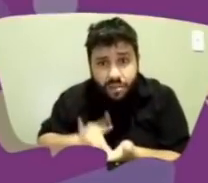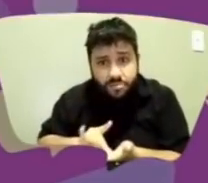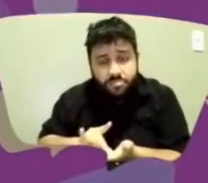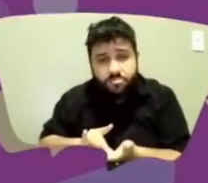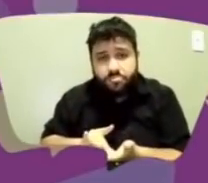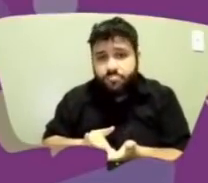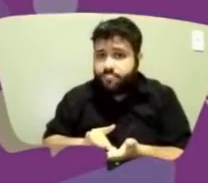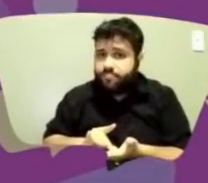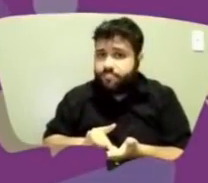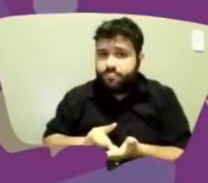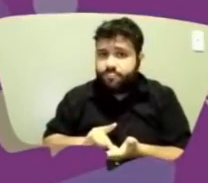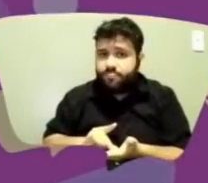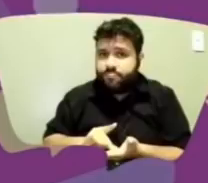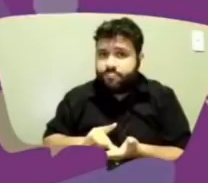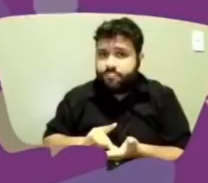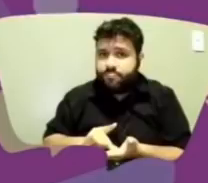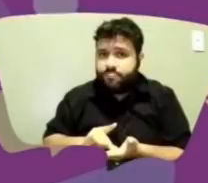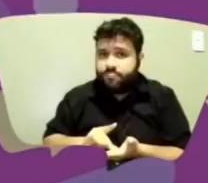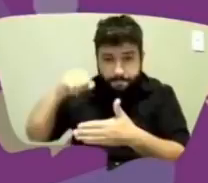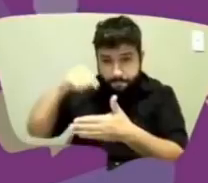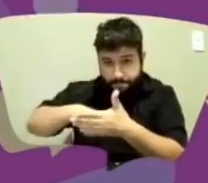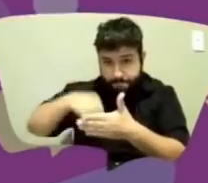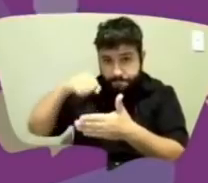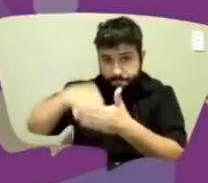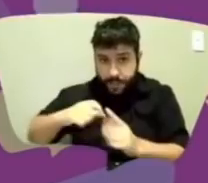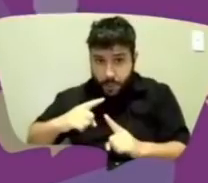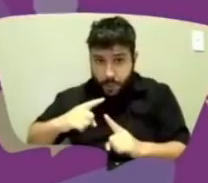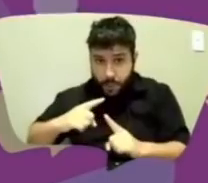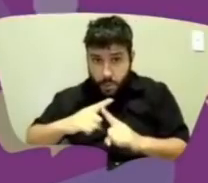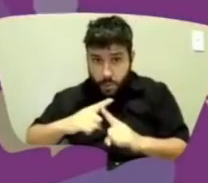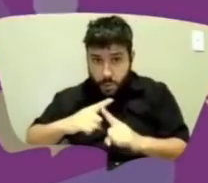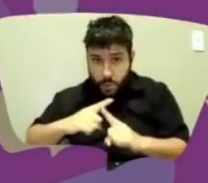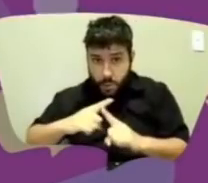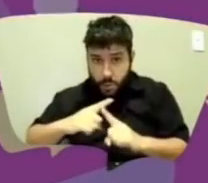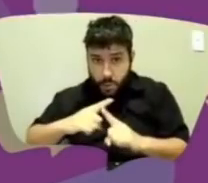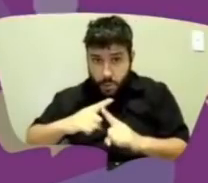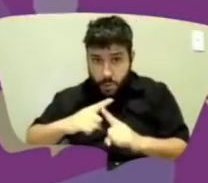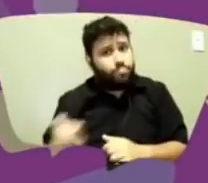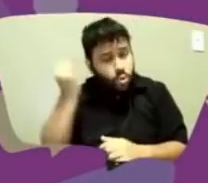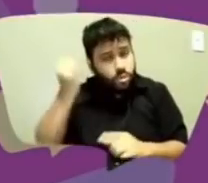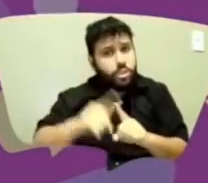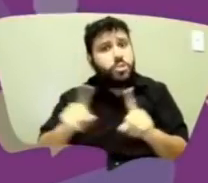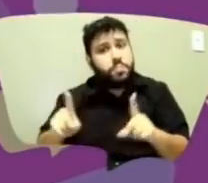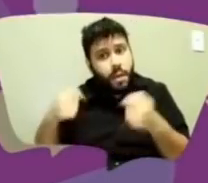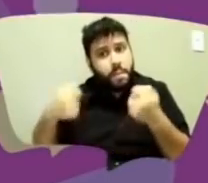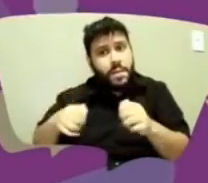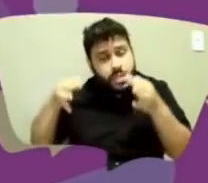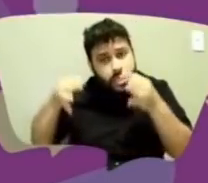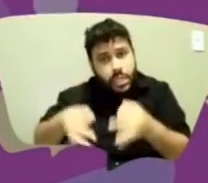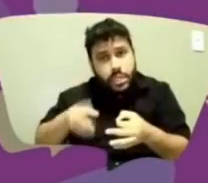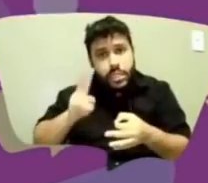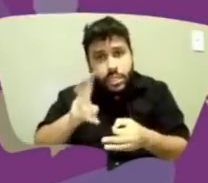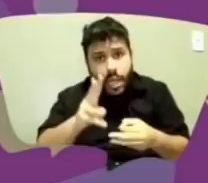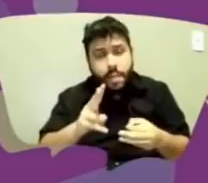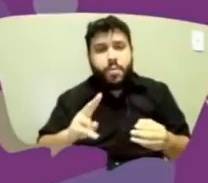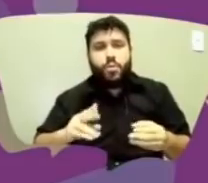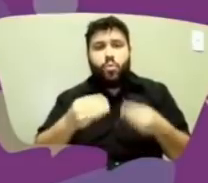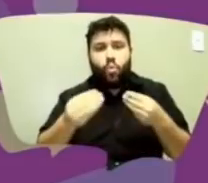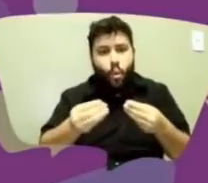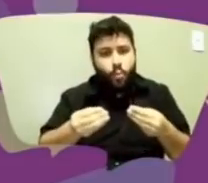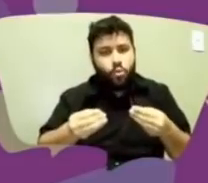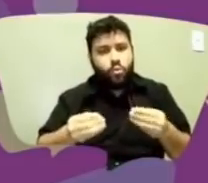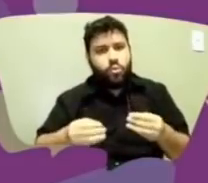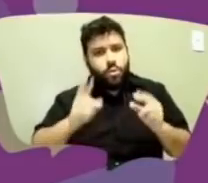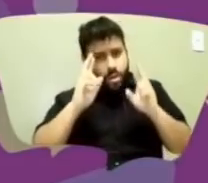combate à corrupção é necessário e deve ser feito, mas sempre dentro do devido processo legal e